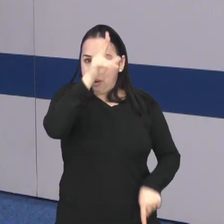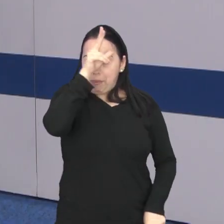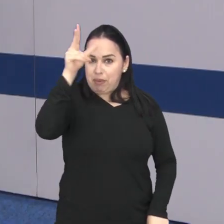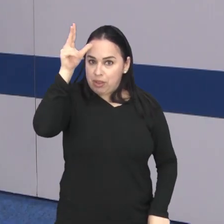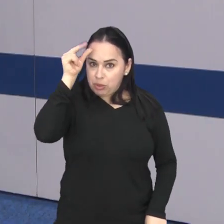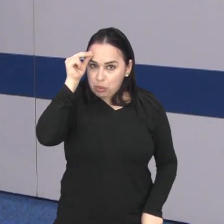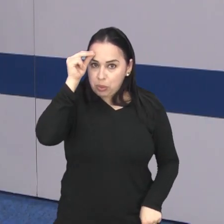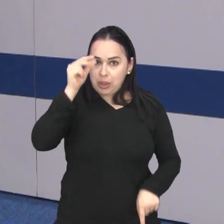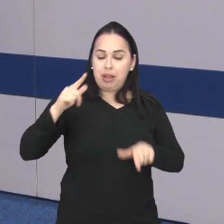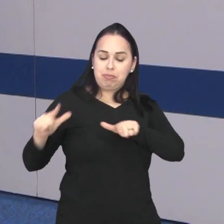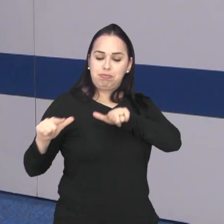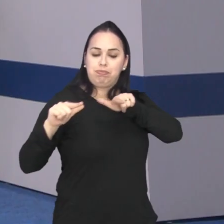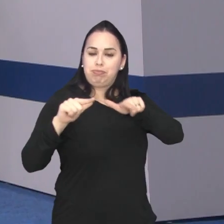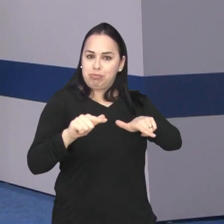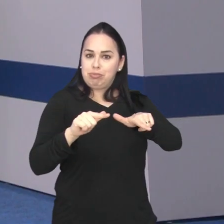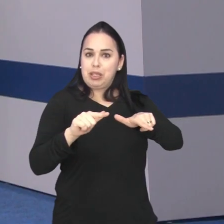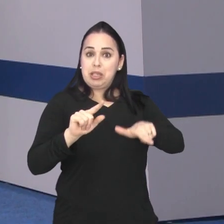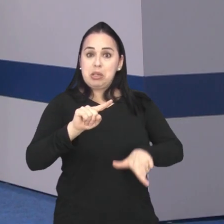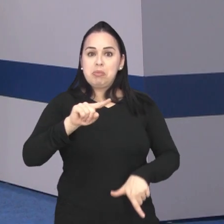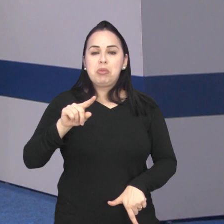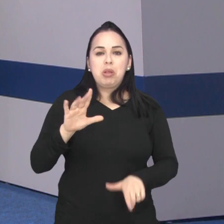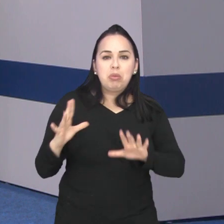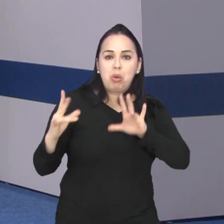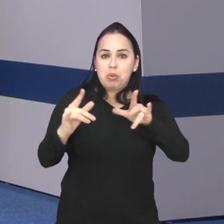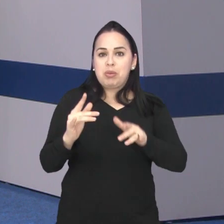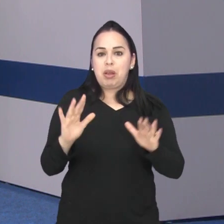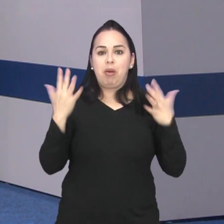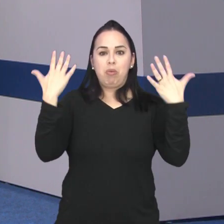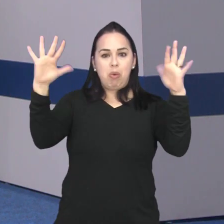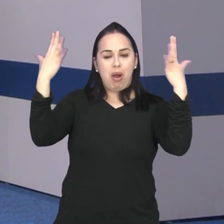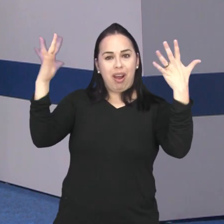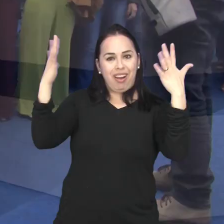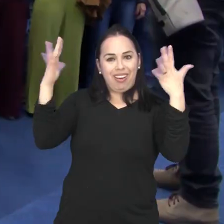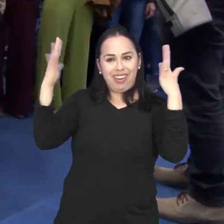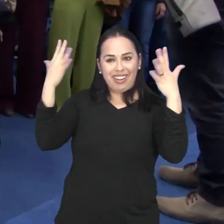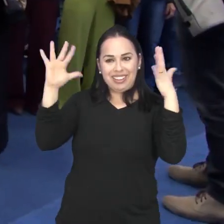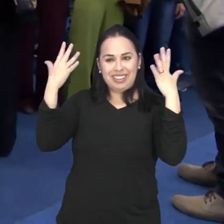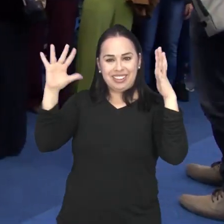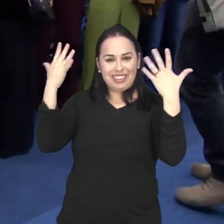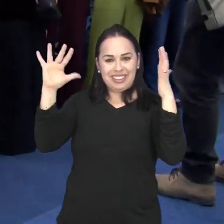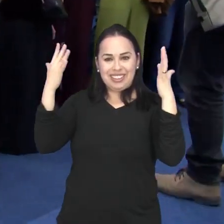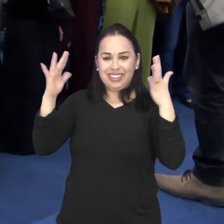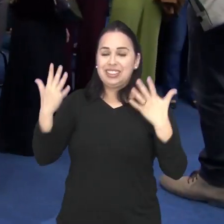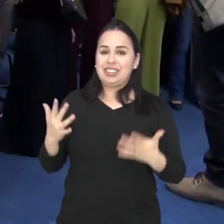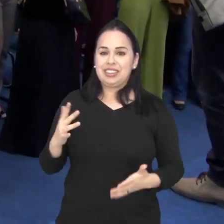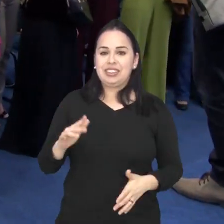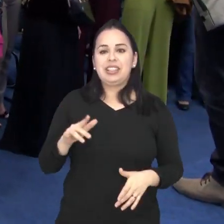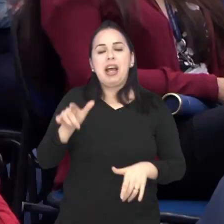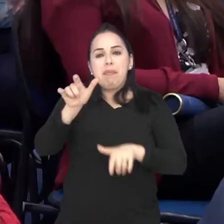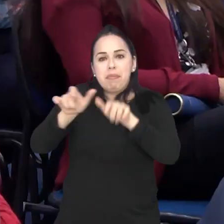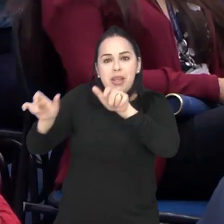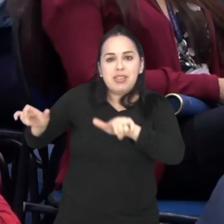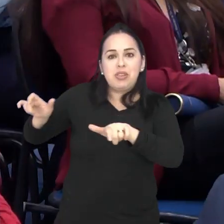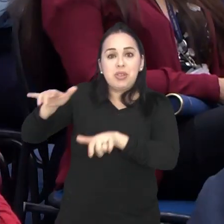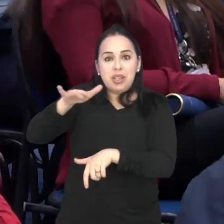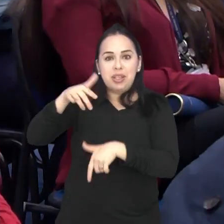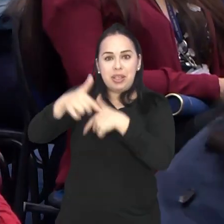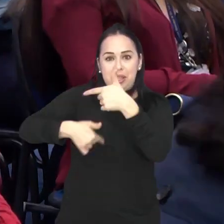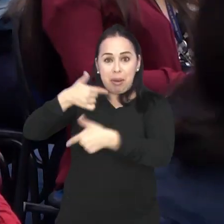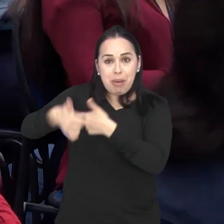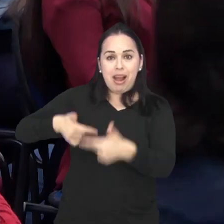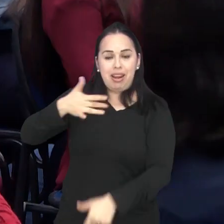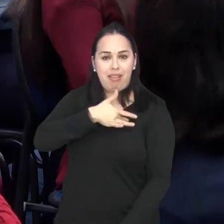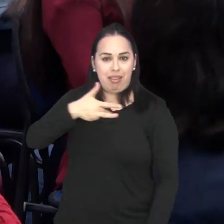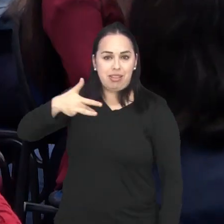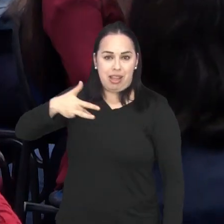José dos Campos foi comemorada com entusiasmo no plenário da Câmara. Agentes comunitários